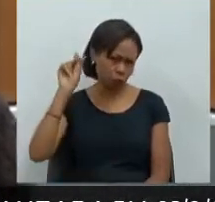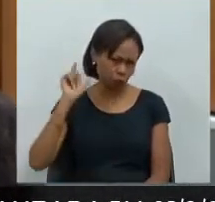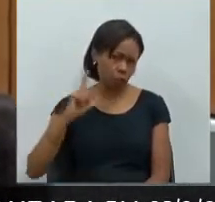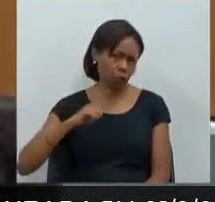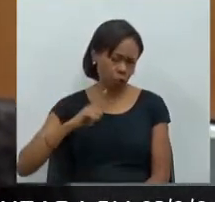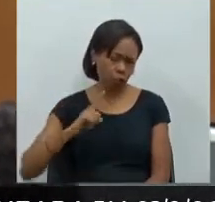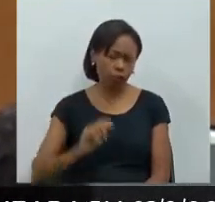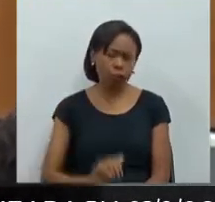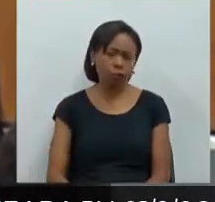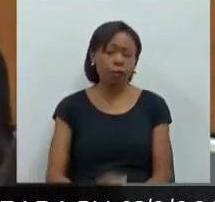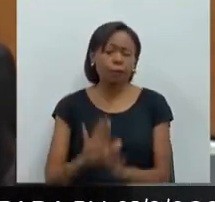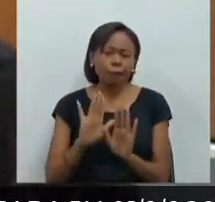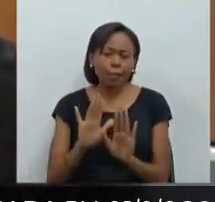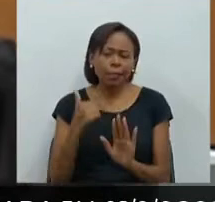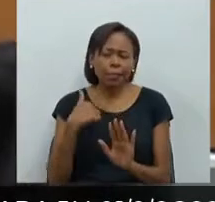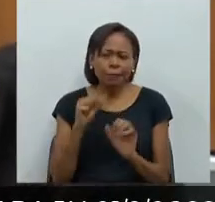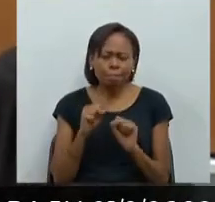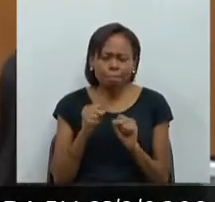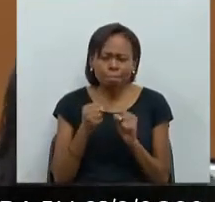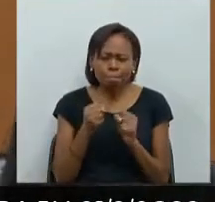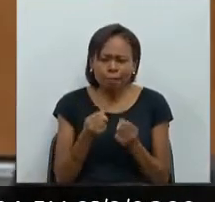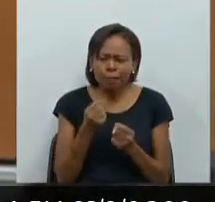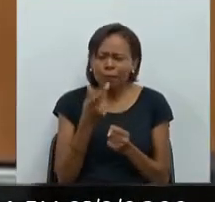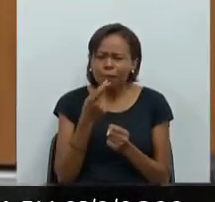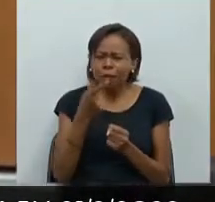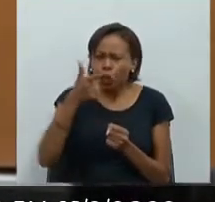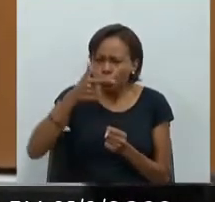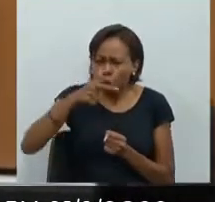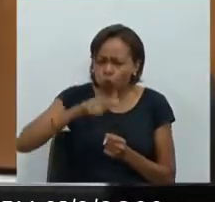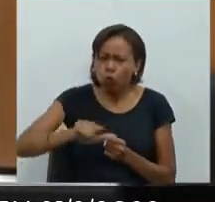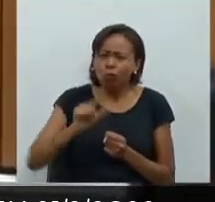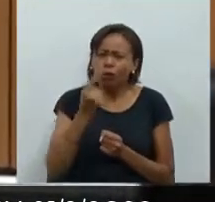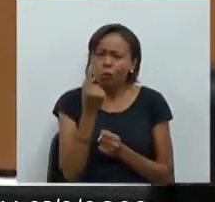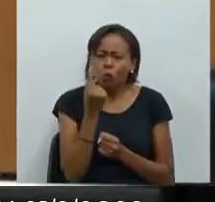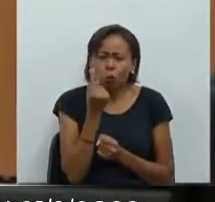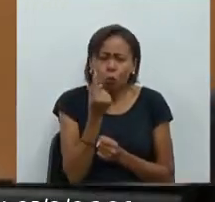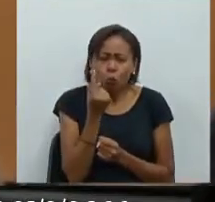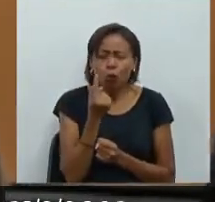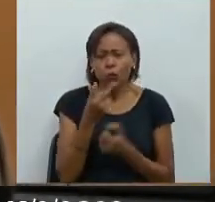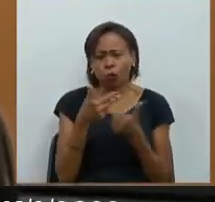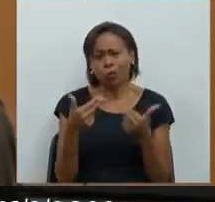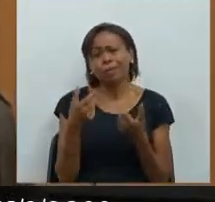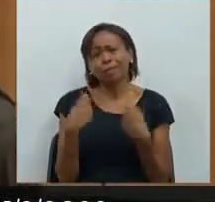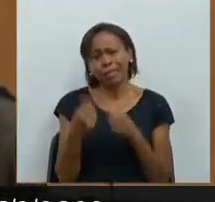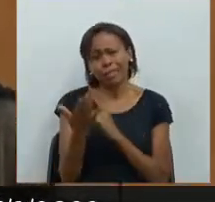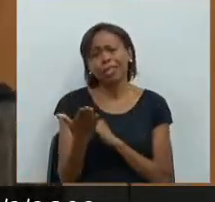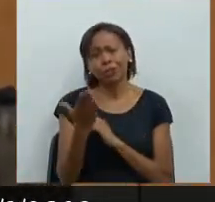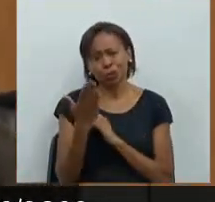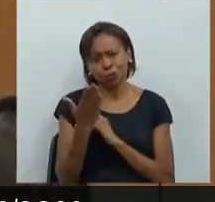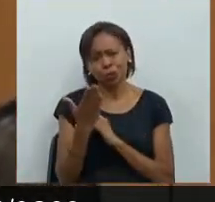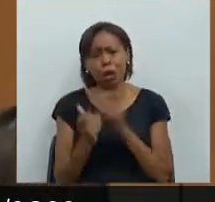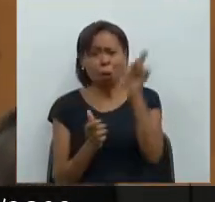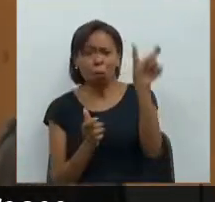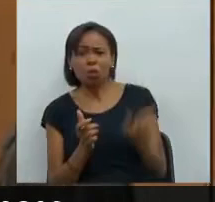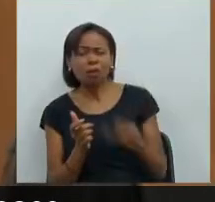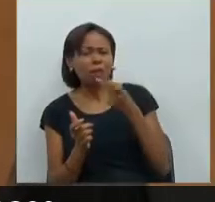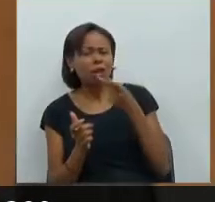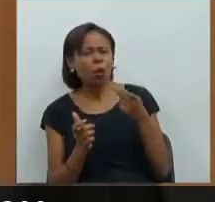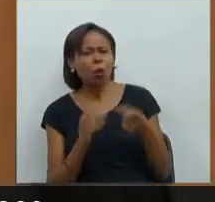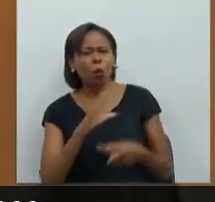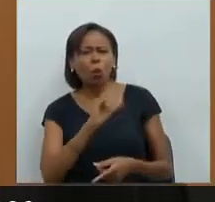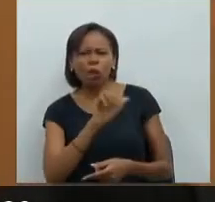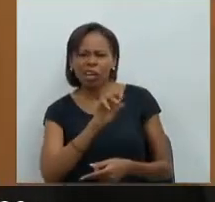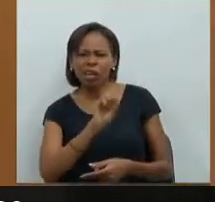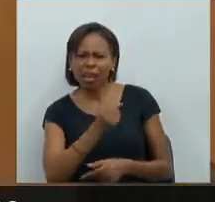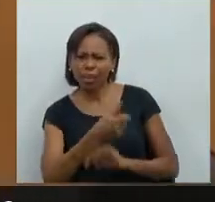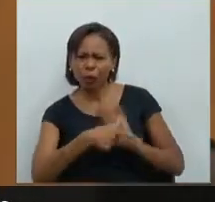Eu quero só ressaltar um detalhe que eu preciso muito de ajuda. Alguém já falou, o Carlos, meu colega, já